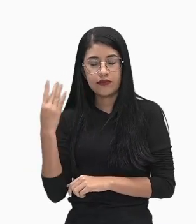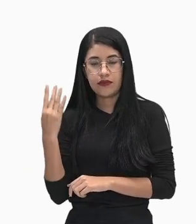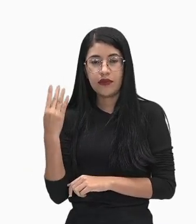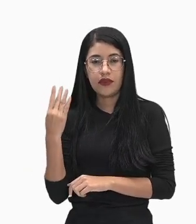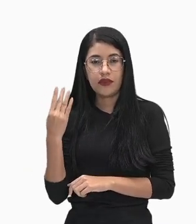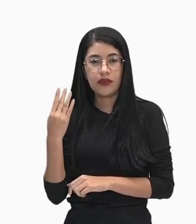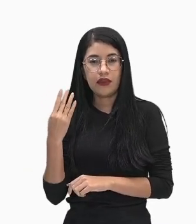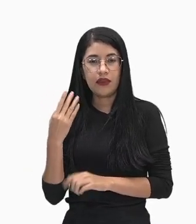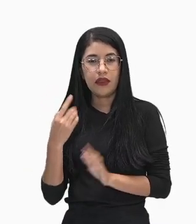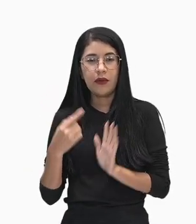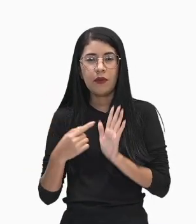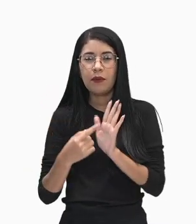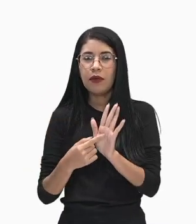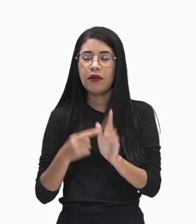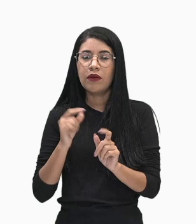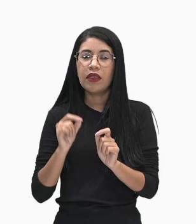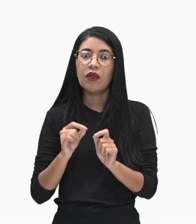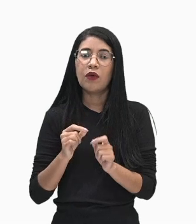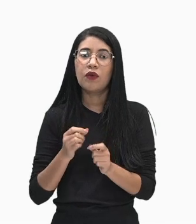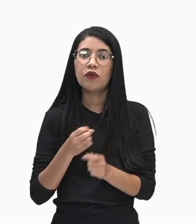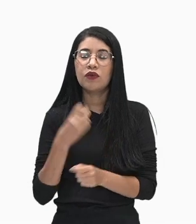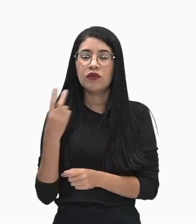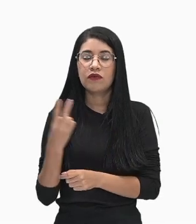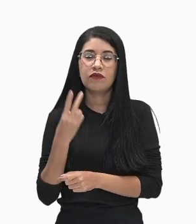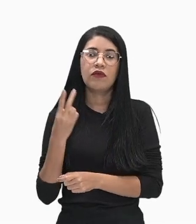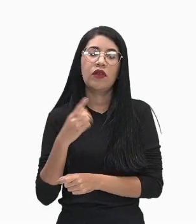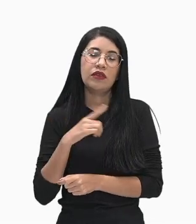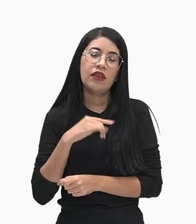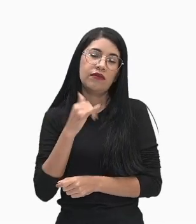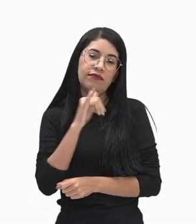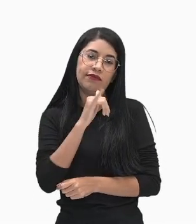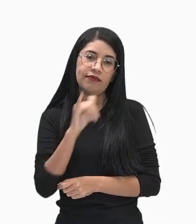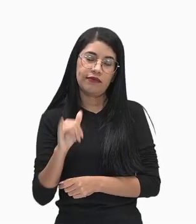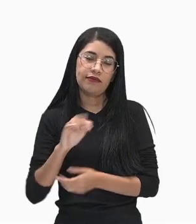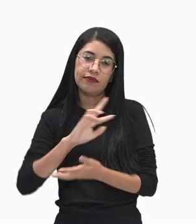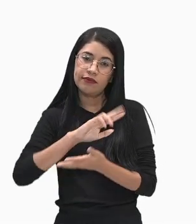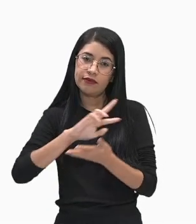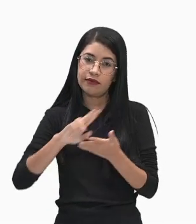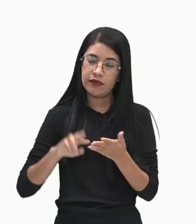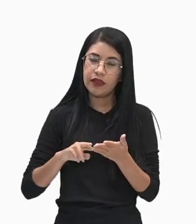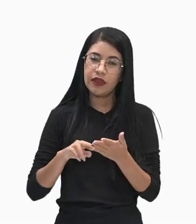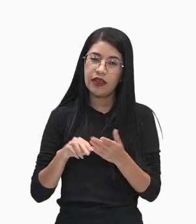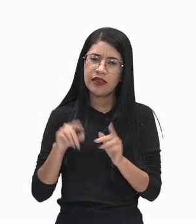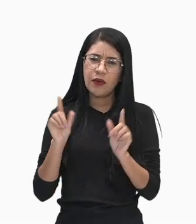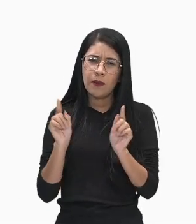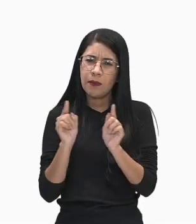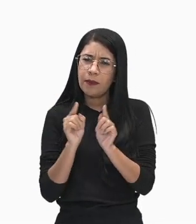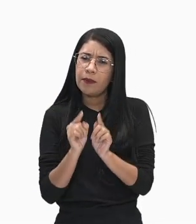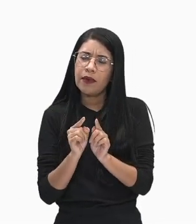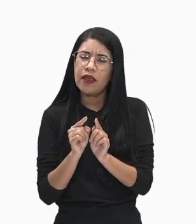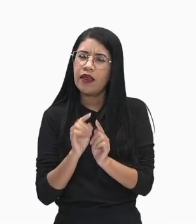mostrando aqui os submúltiplos, né? Porque os valores da corrente elétrica, pessoal, eles são bem pequenos, né? Não pense que a corrente elétrica